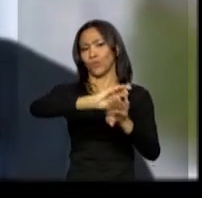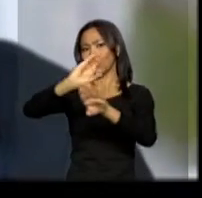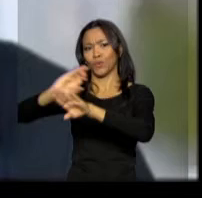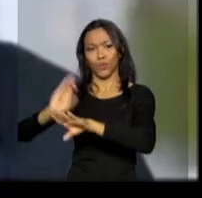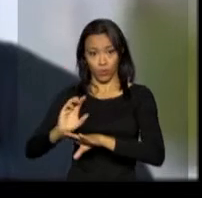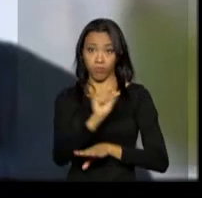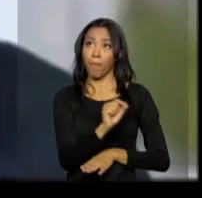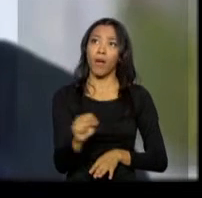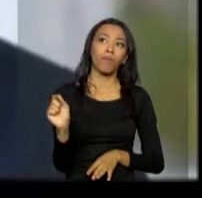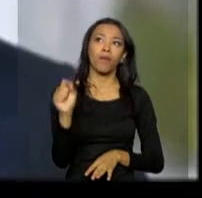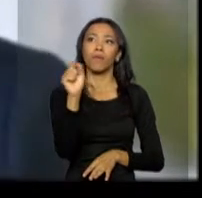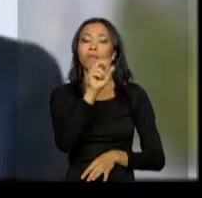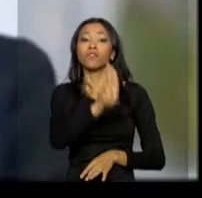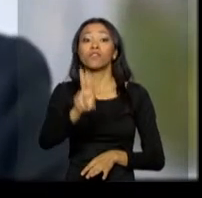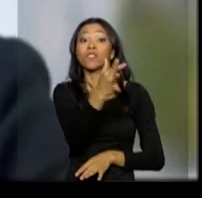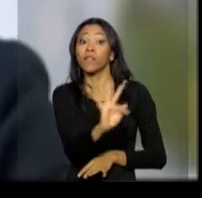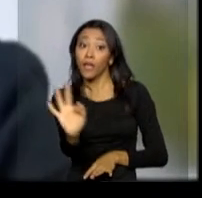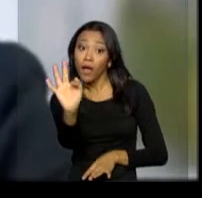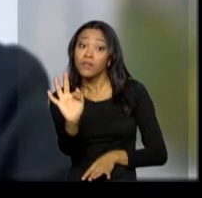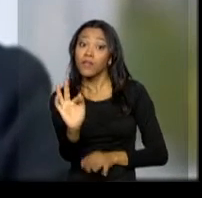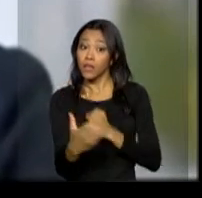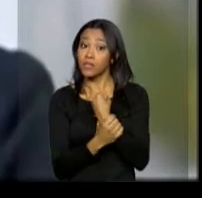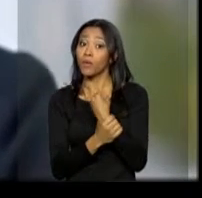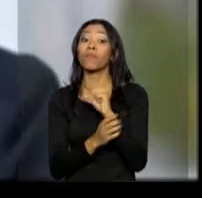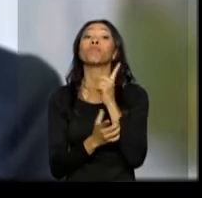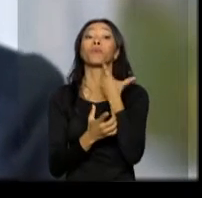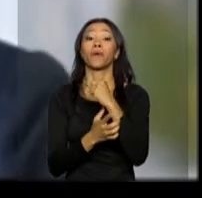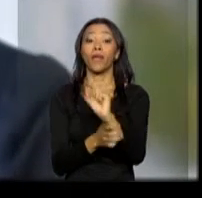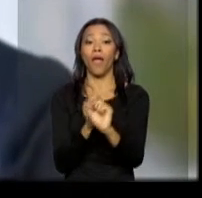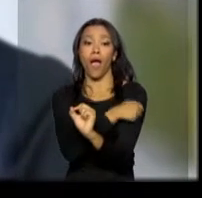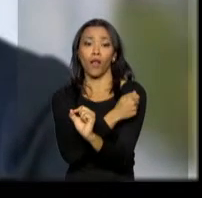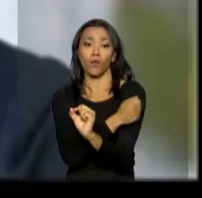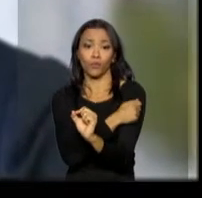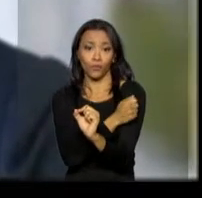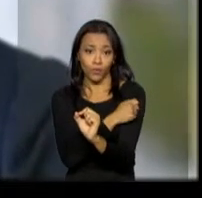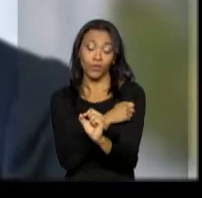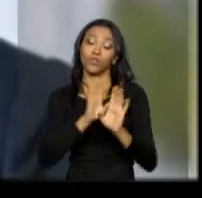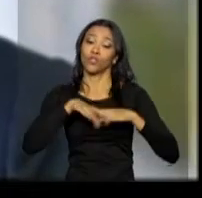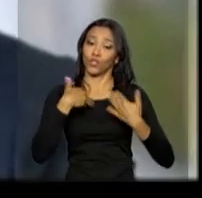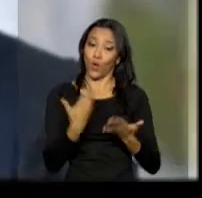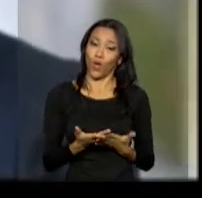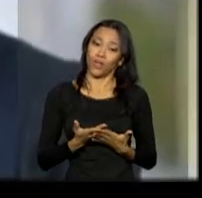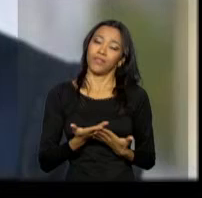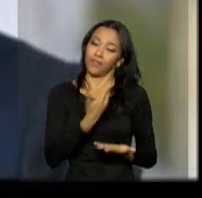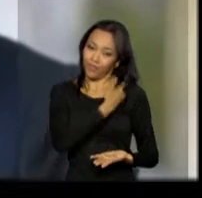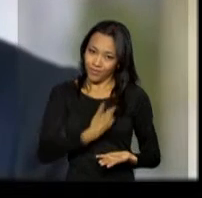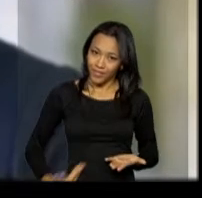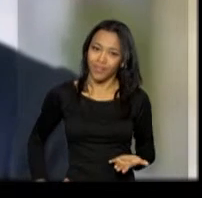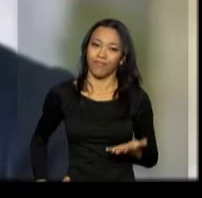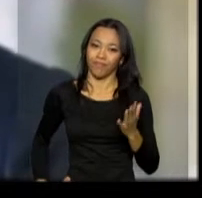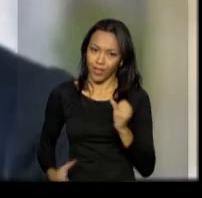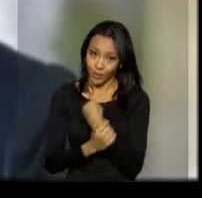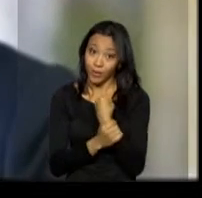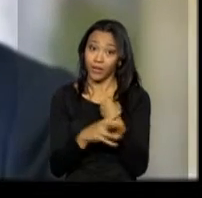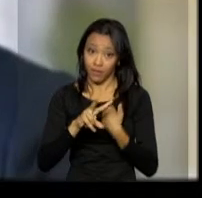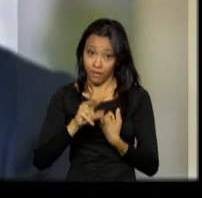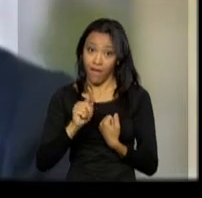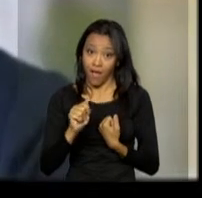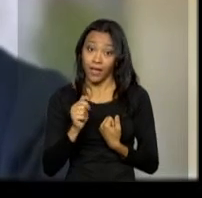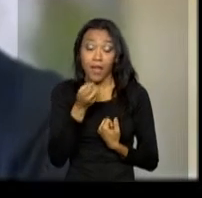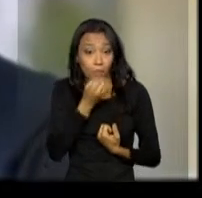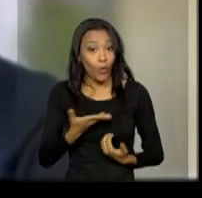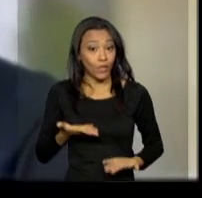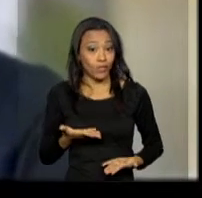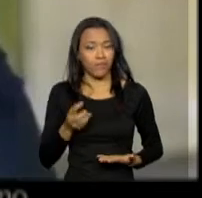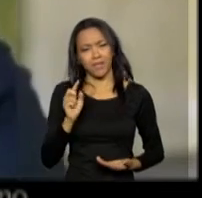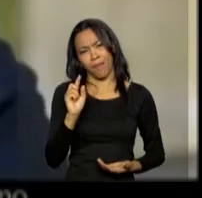nossas universidades federais seja ocupada por alunos das escolas públicas. Tudo isso é muito bom, mas